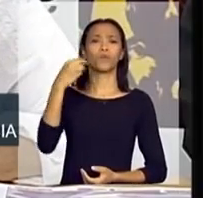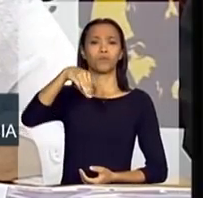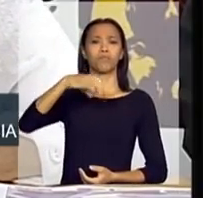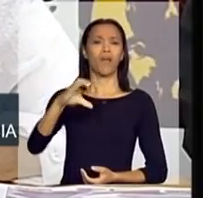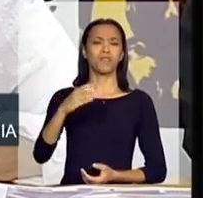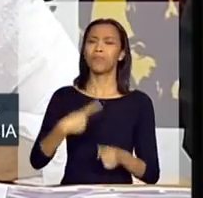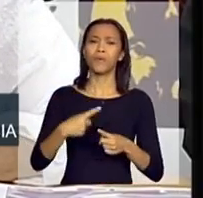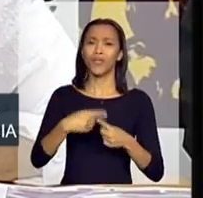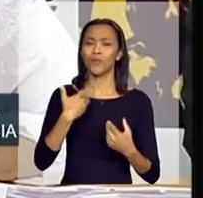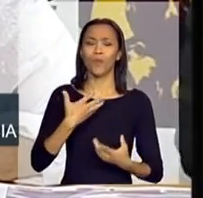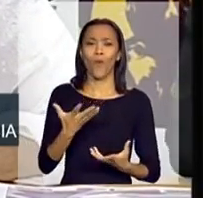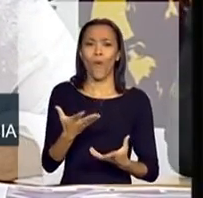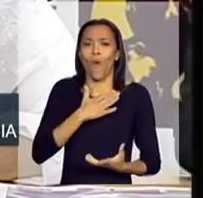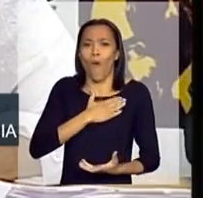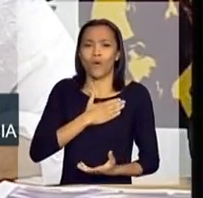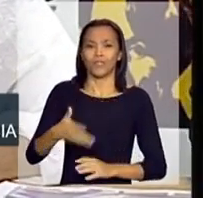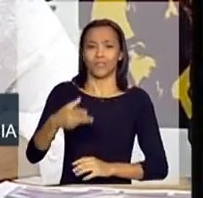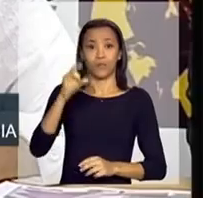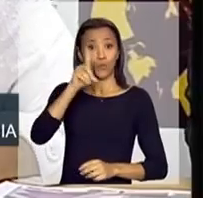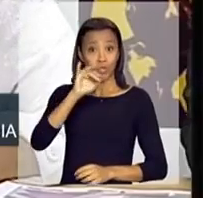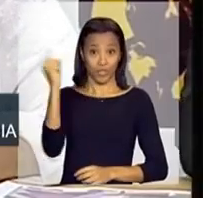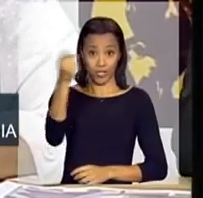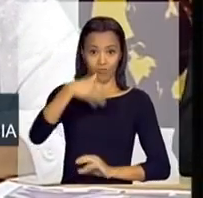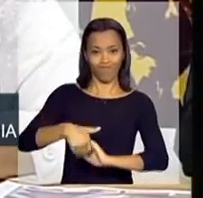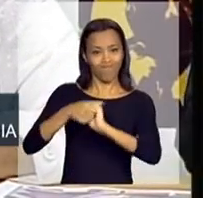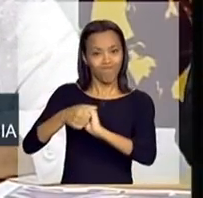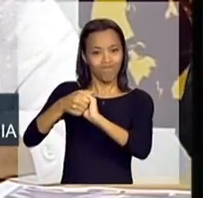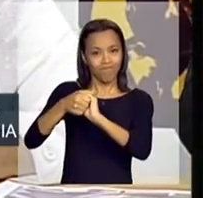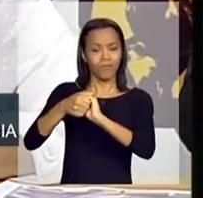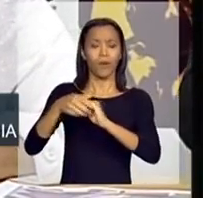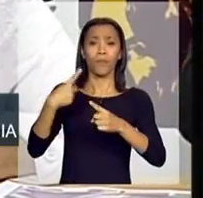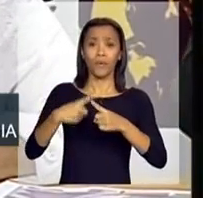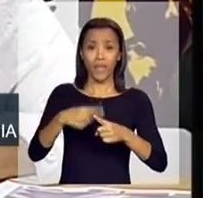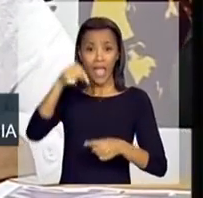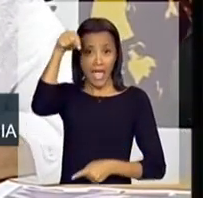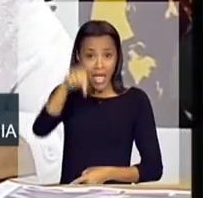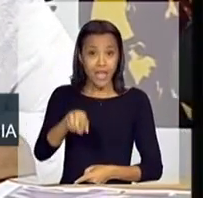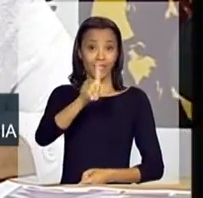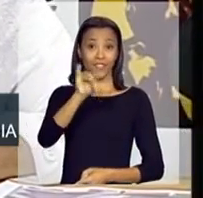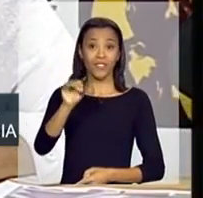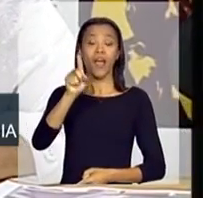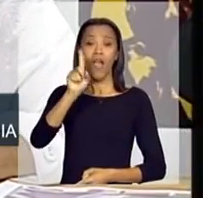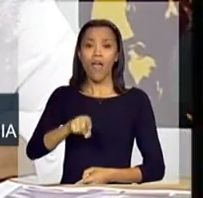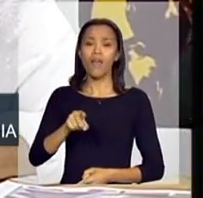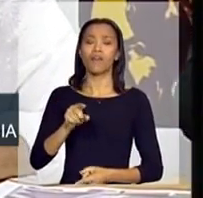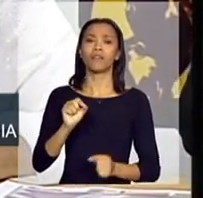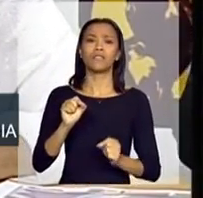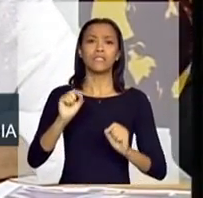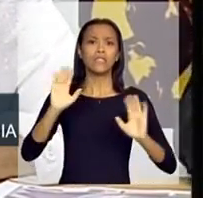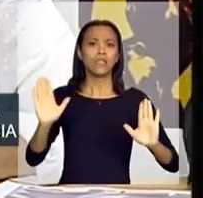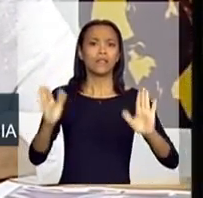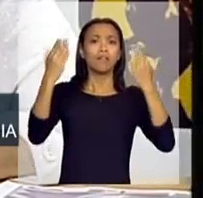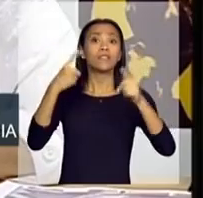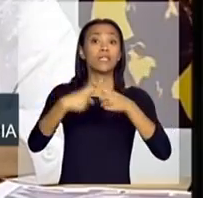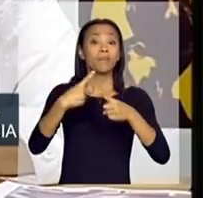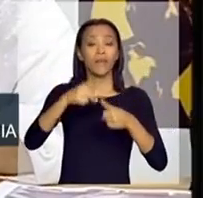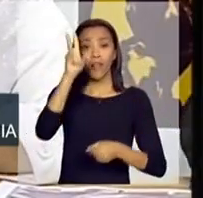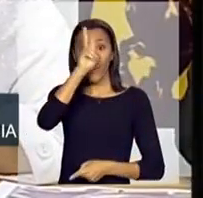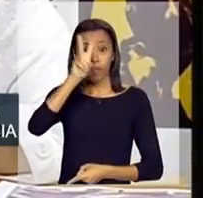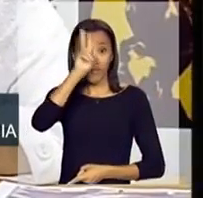receber cumprimentos no dia 8 de março? Porque o dia 8 de março é um dia de celebração e de lembranças